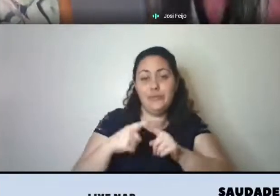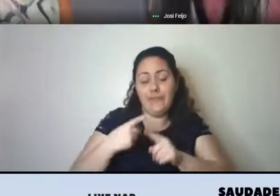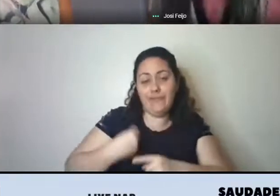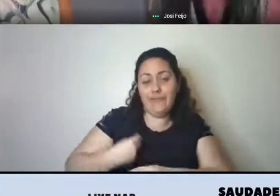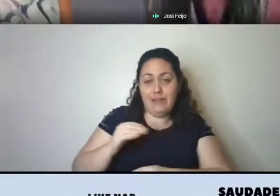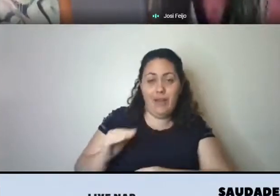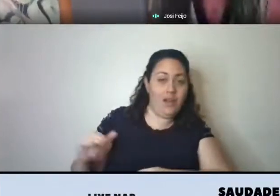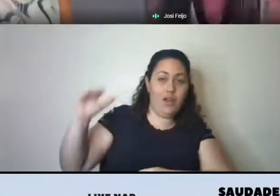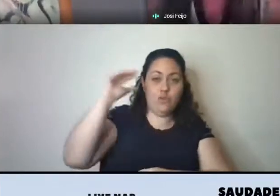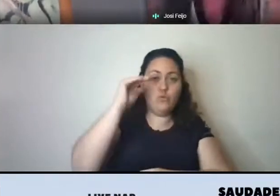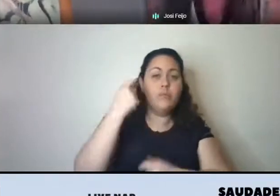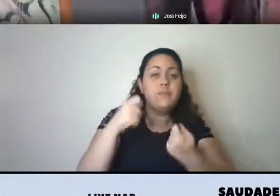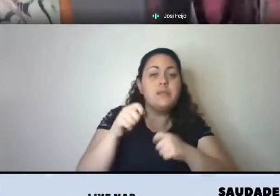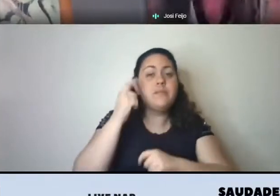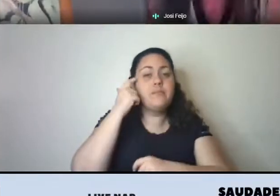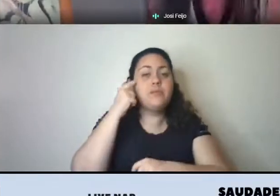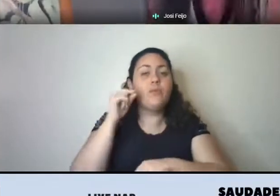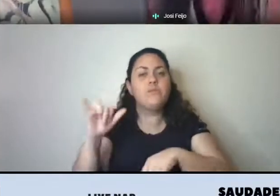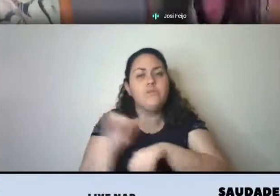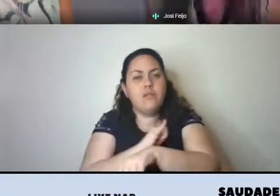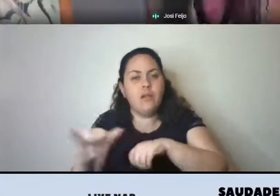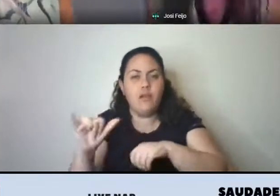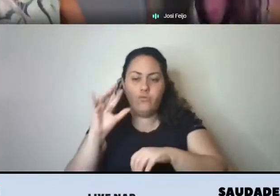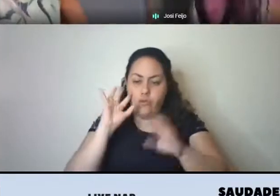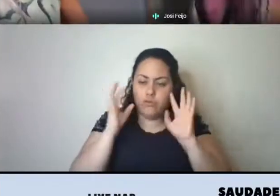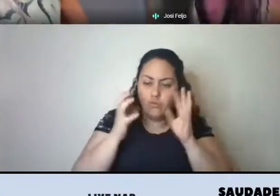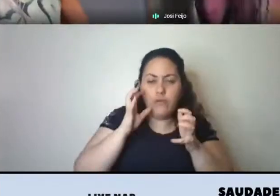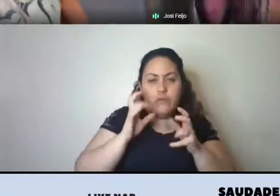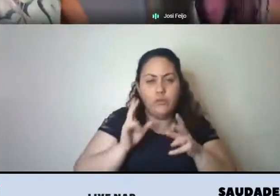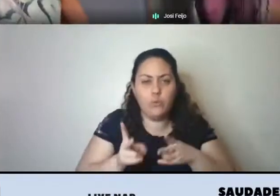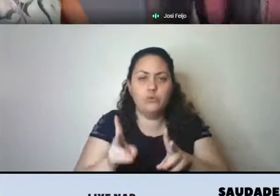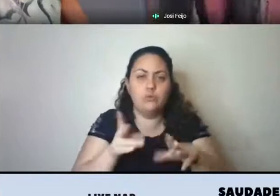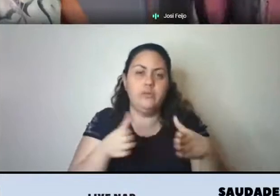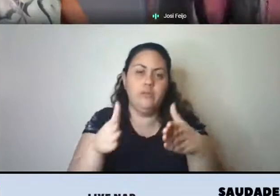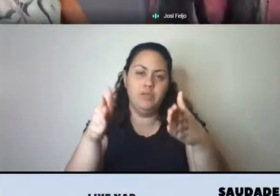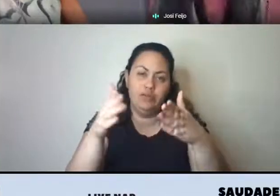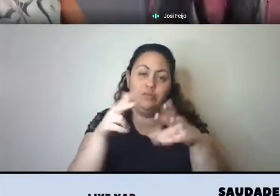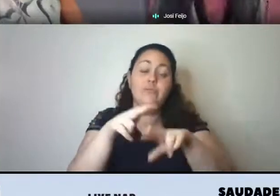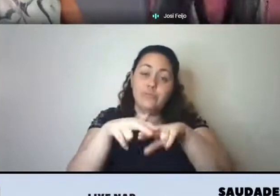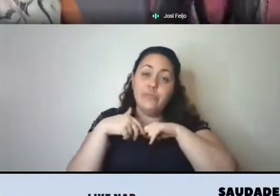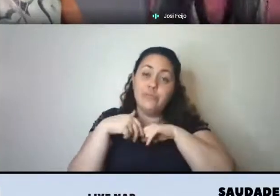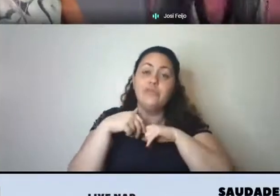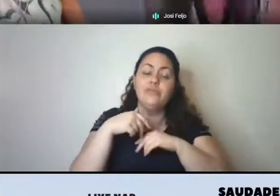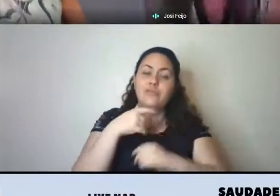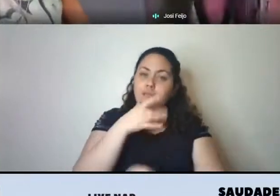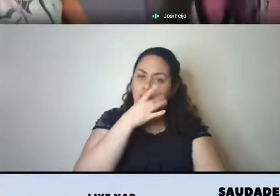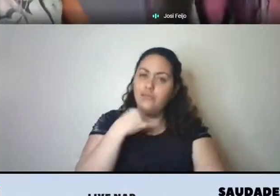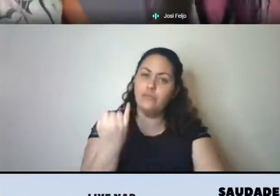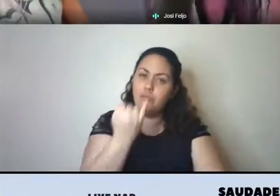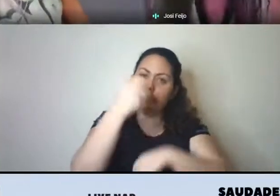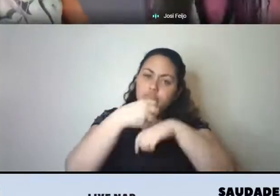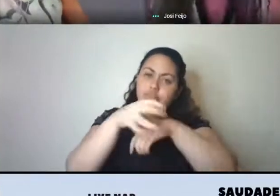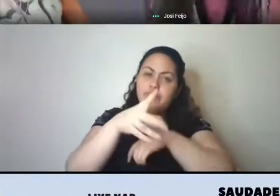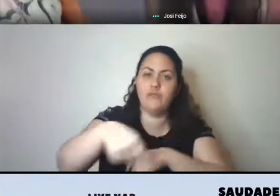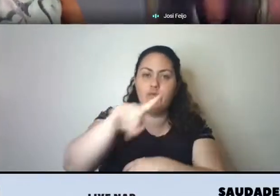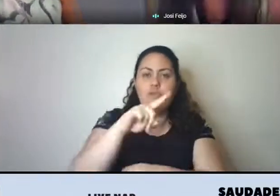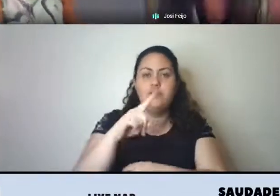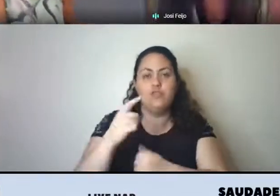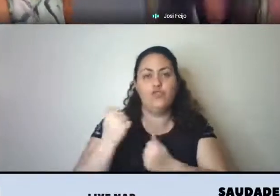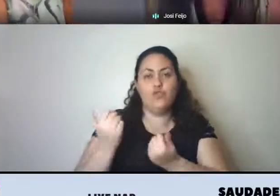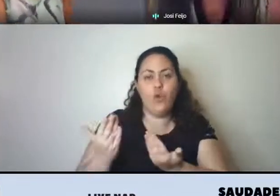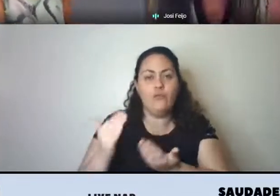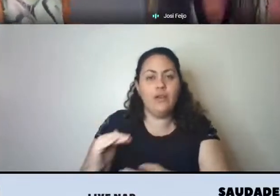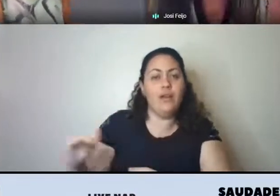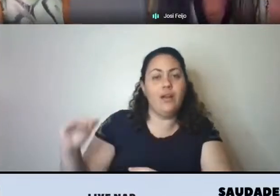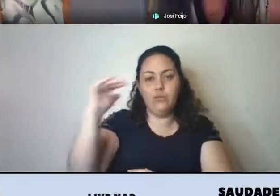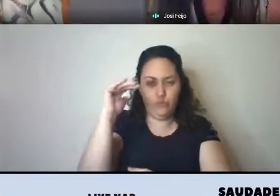resolver e seguir em frente, né? Então, eu acho muito importante a gente falando para o público jovem, adulto, né? Que tá tudo